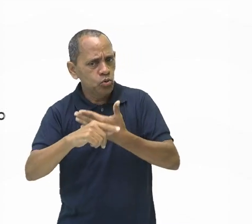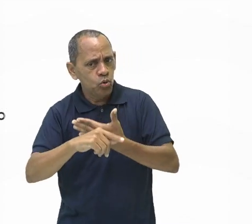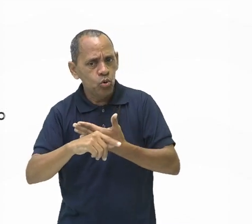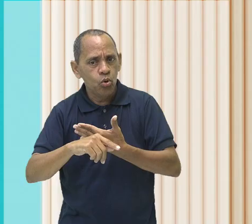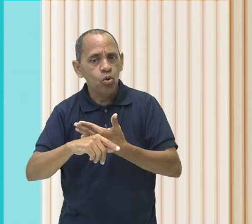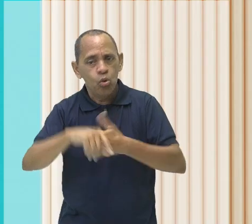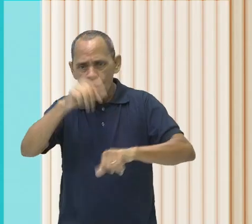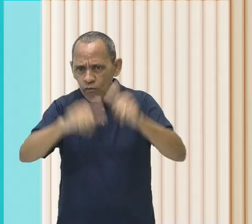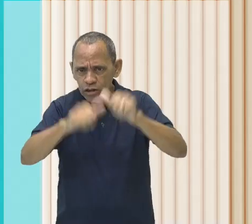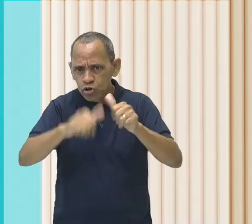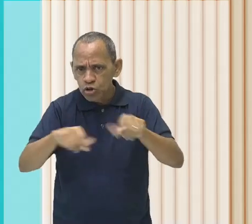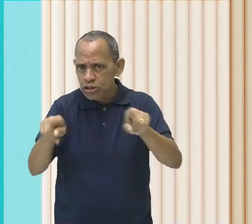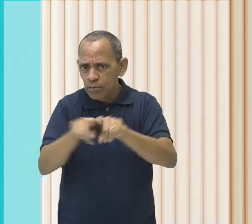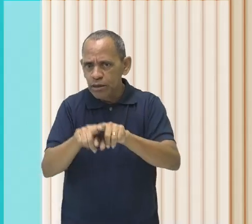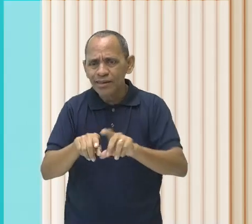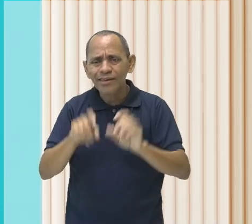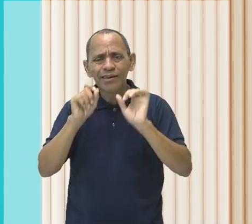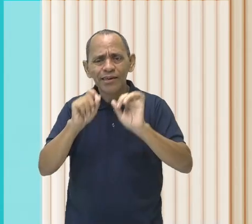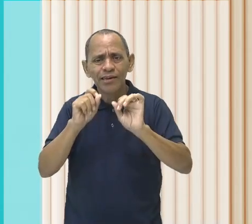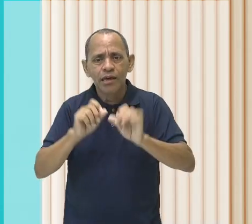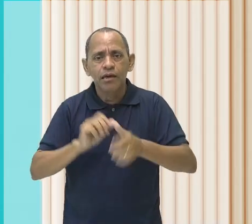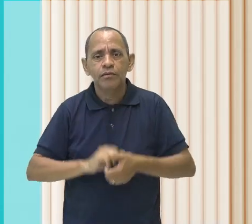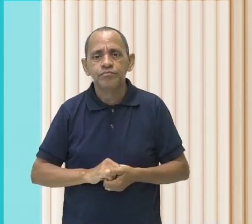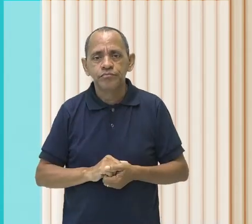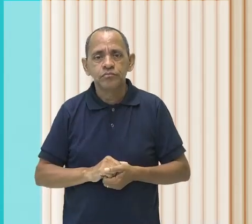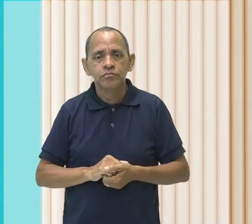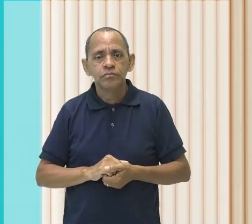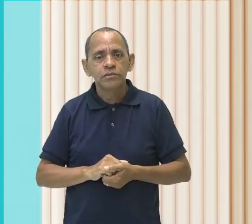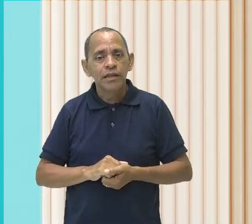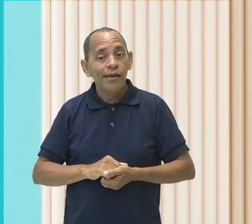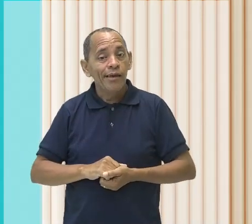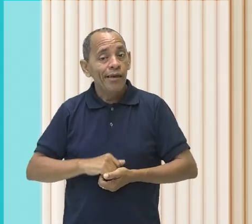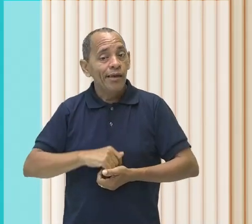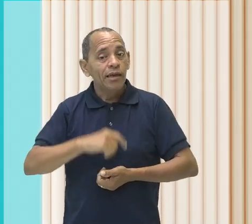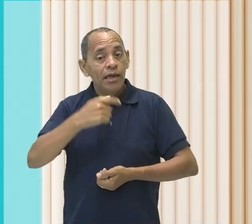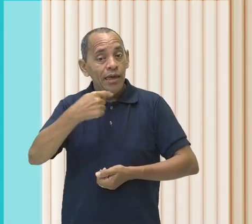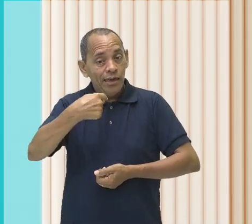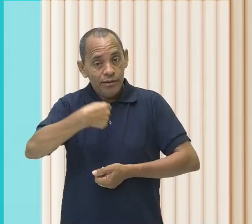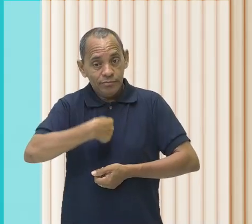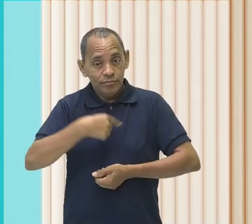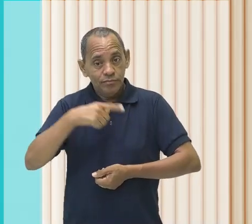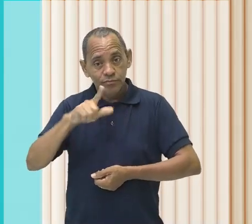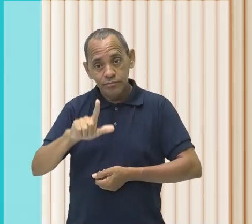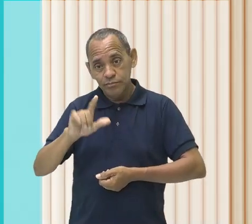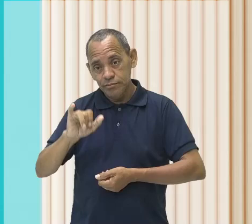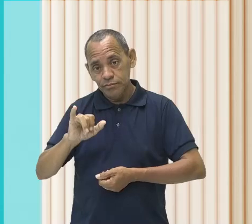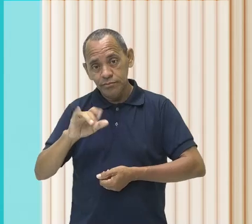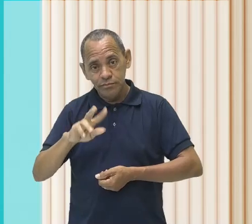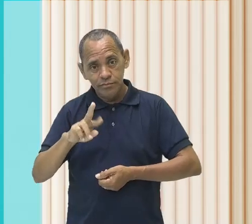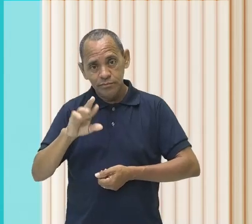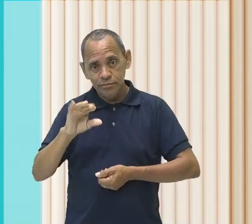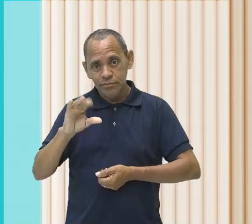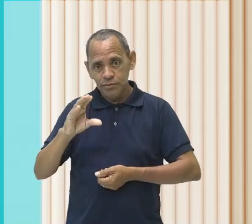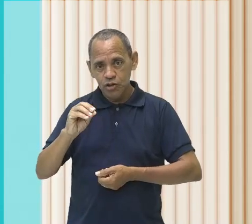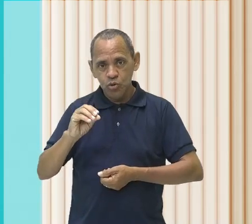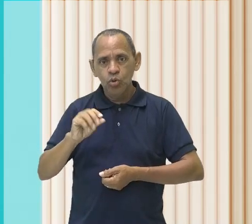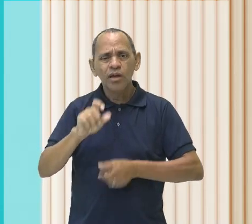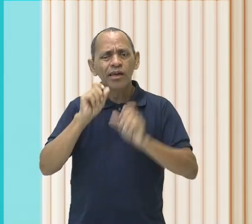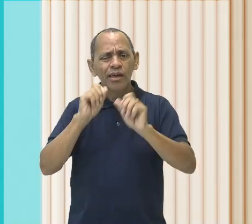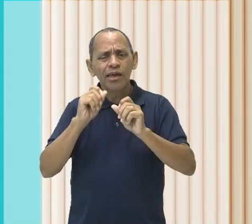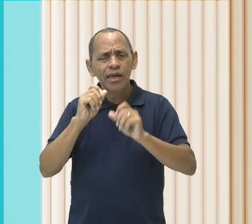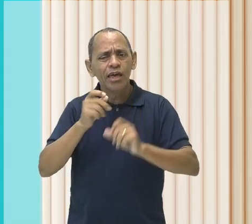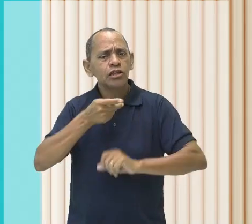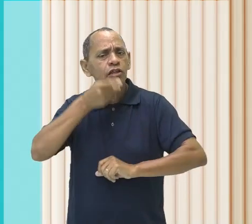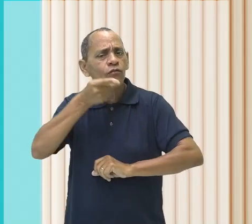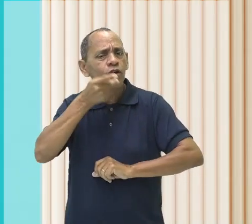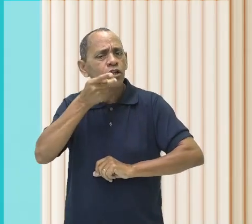intérprete, o cantor, né? Quem está cantando ali. O eu lírico é alguém que está falando, né, na música. Quem é esse eu lírico?